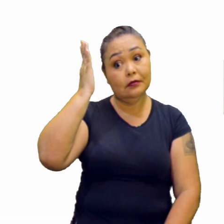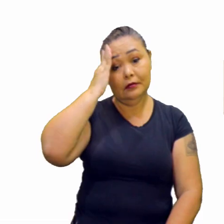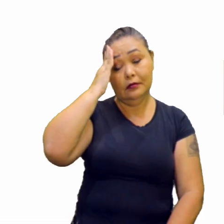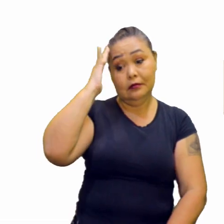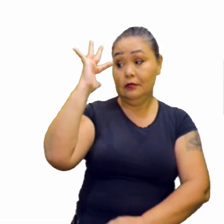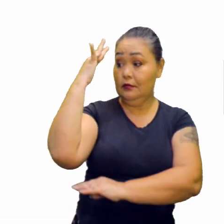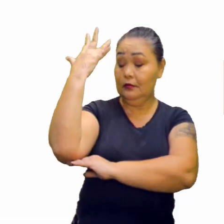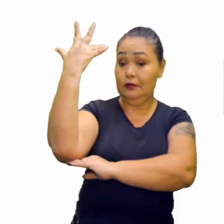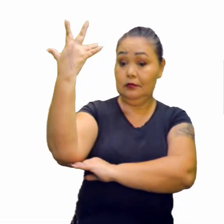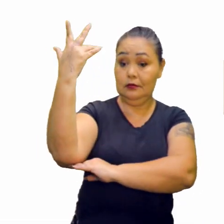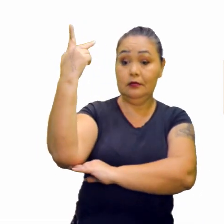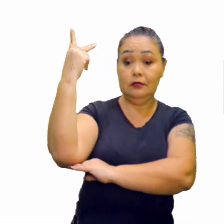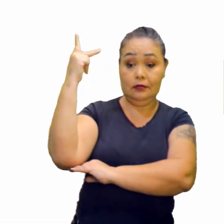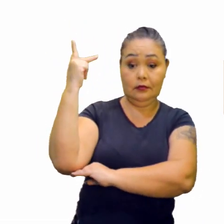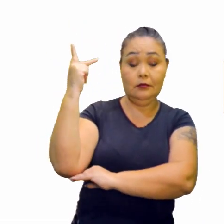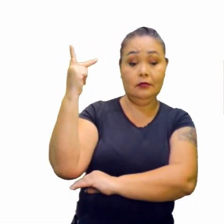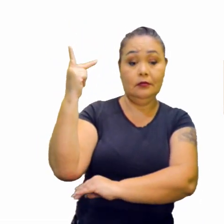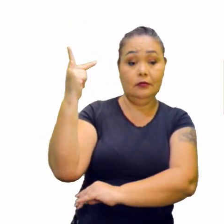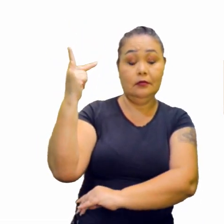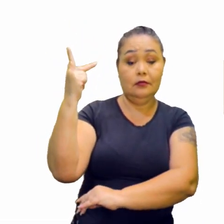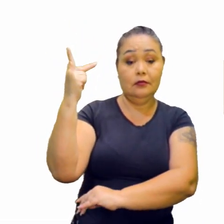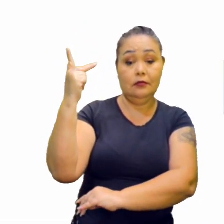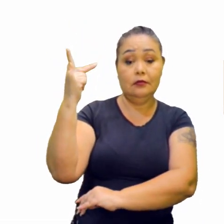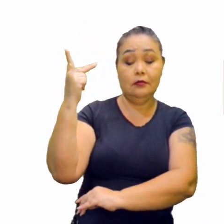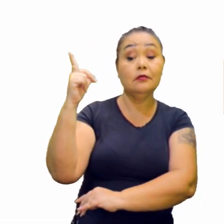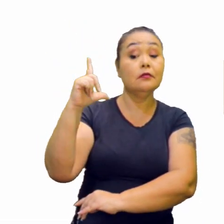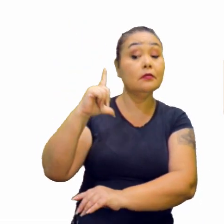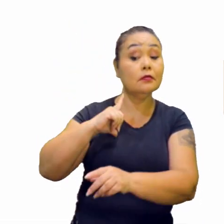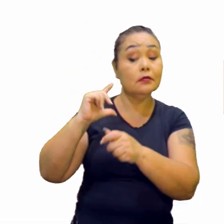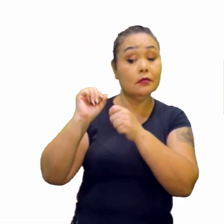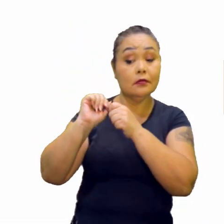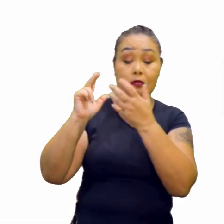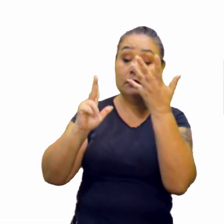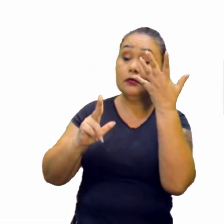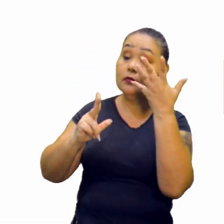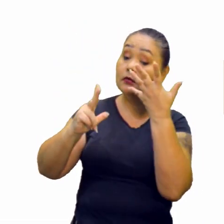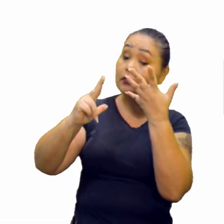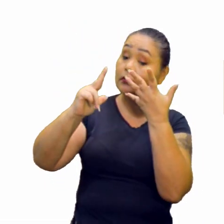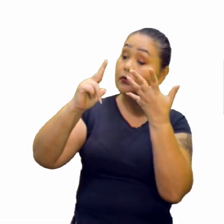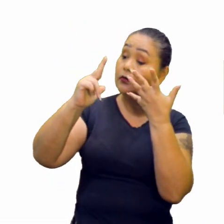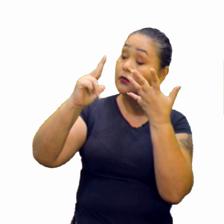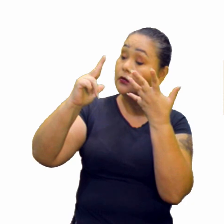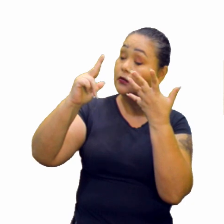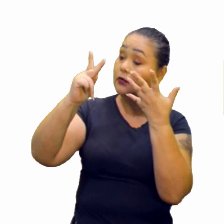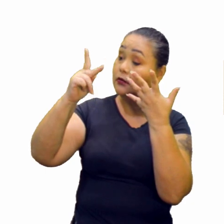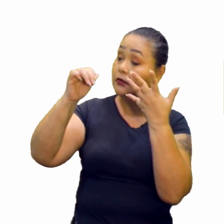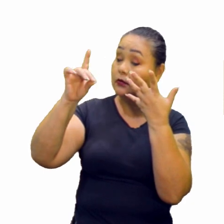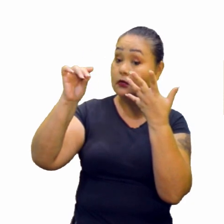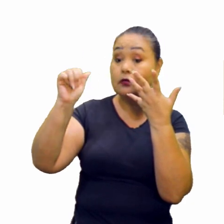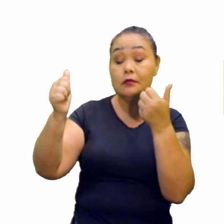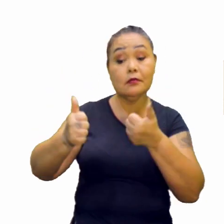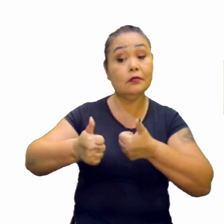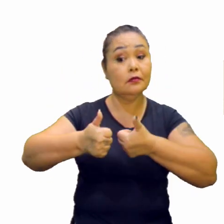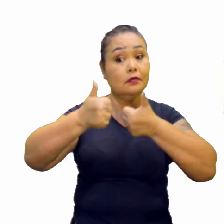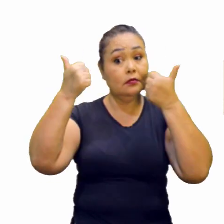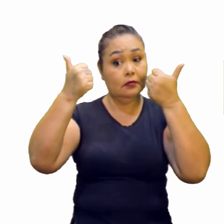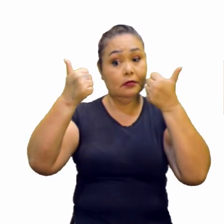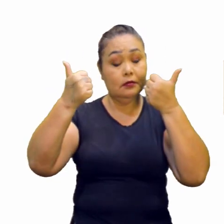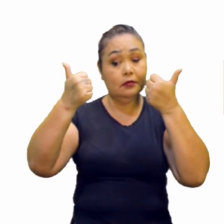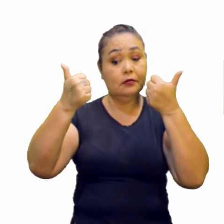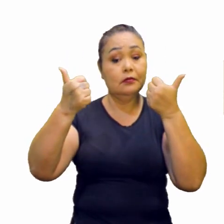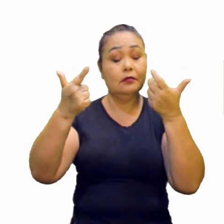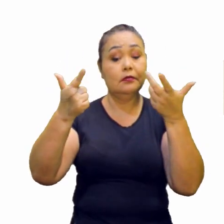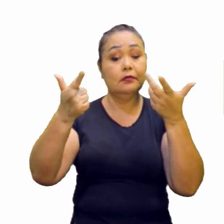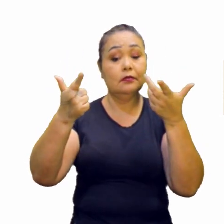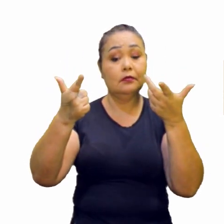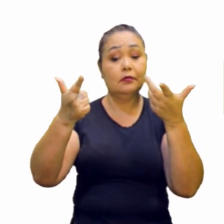nativa, que eu vou ter que fazer uma poda para poder melhorar a incidência,